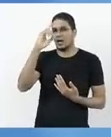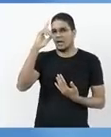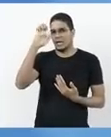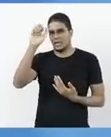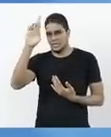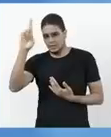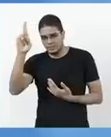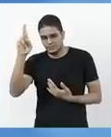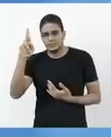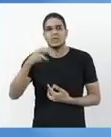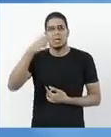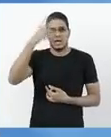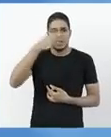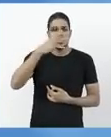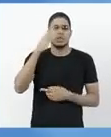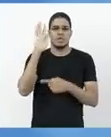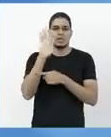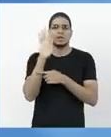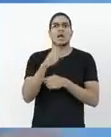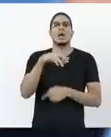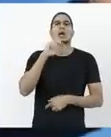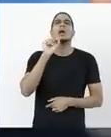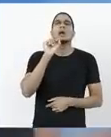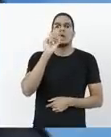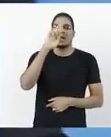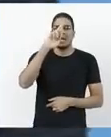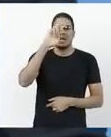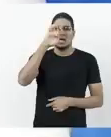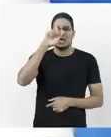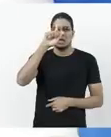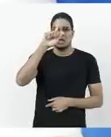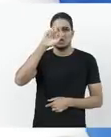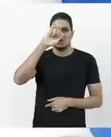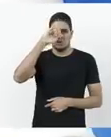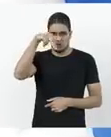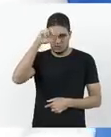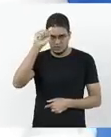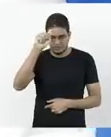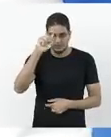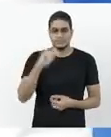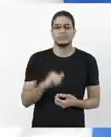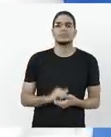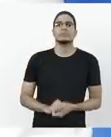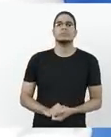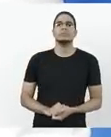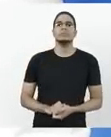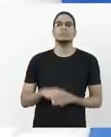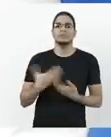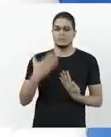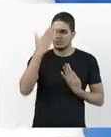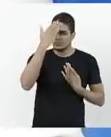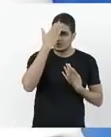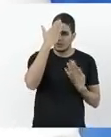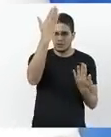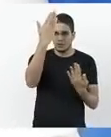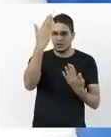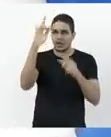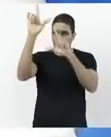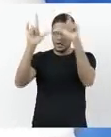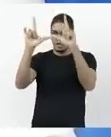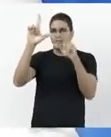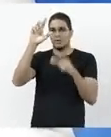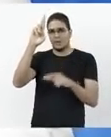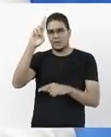considerações finais é Regina Barata, do PT, com a palavra. Quero agradecer à RBA por